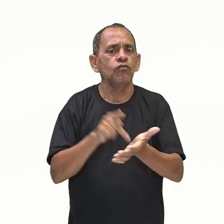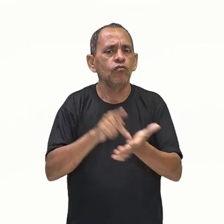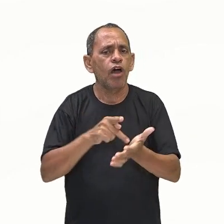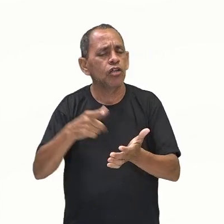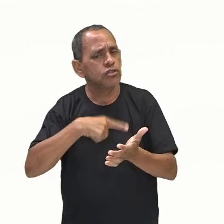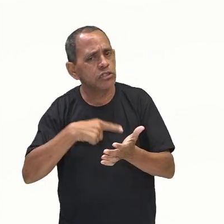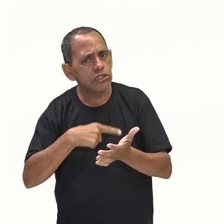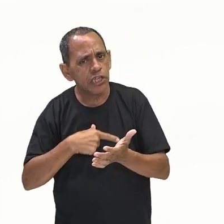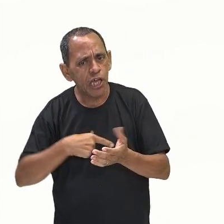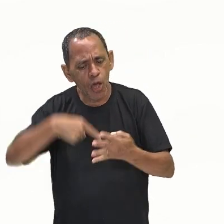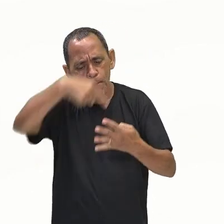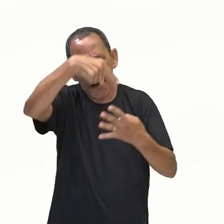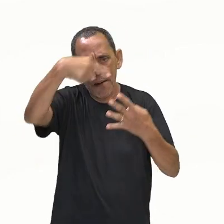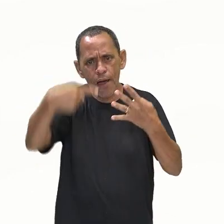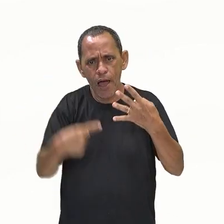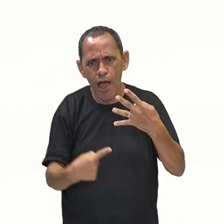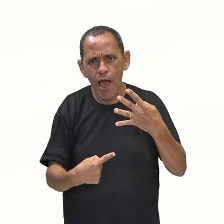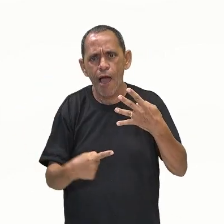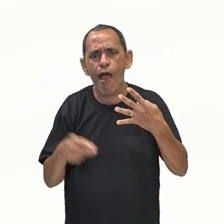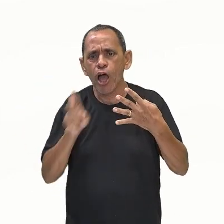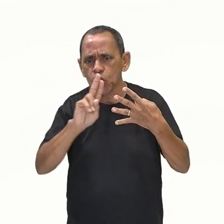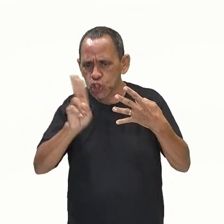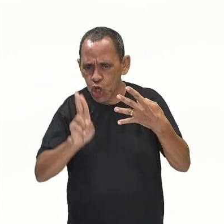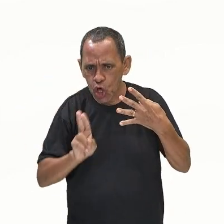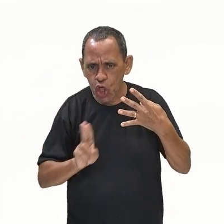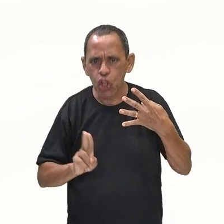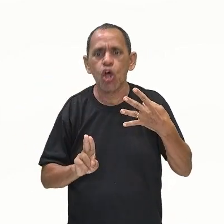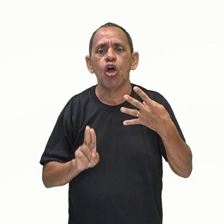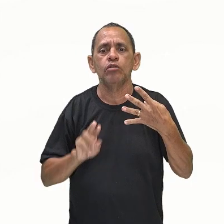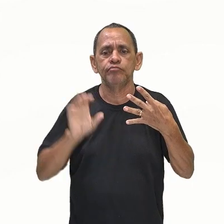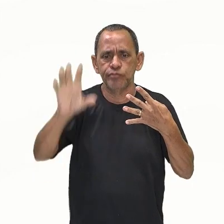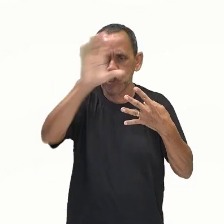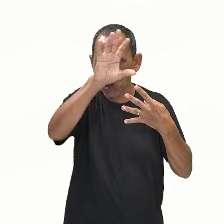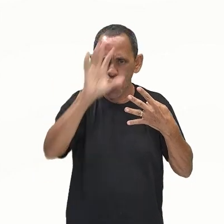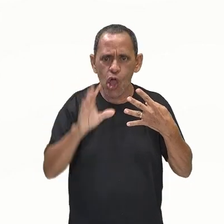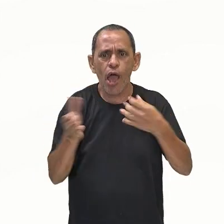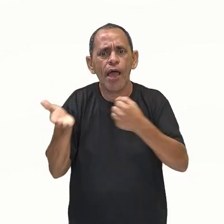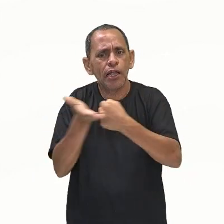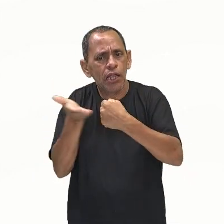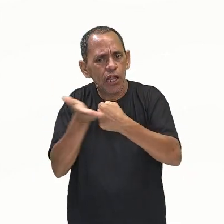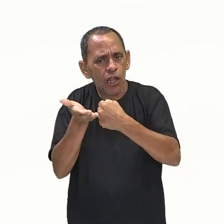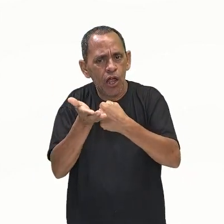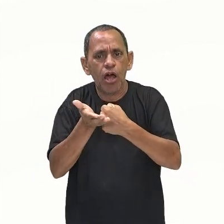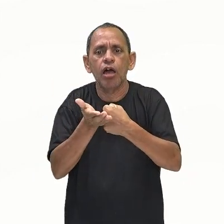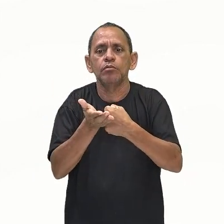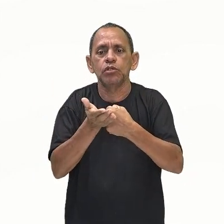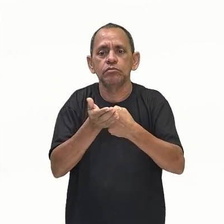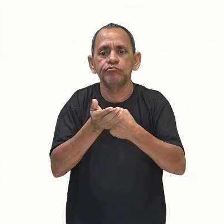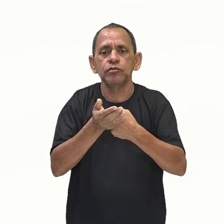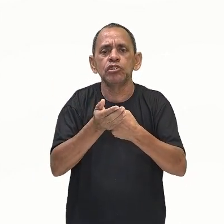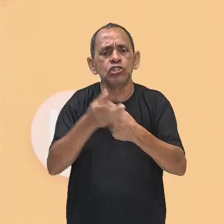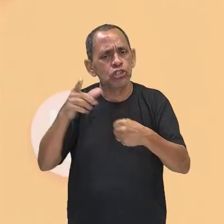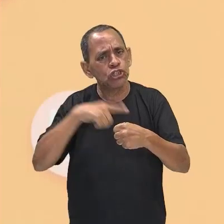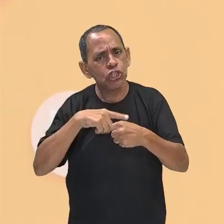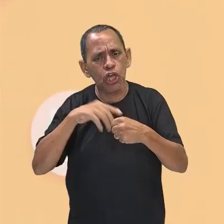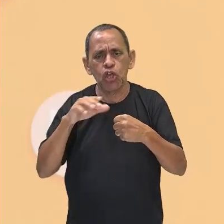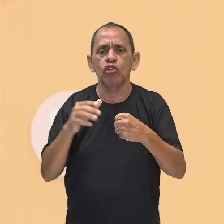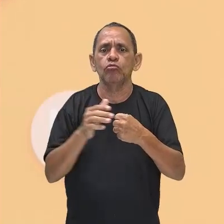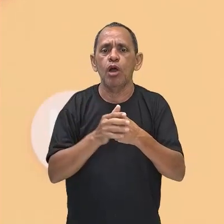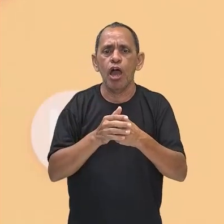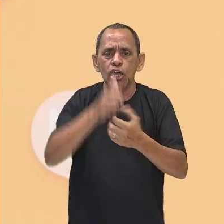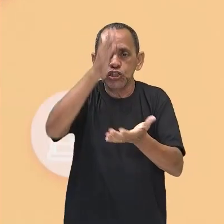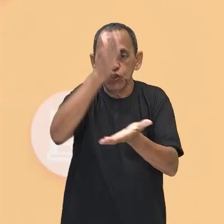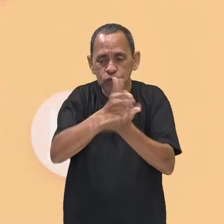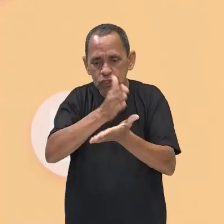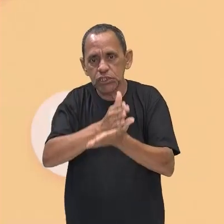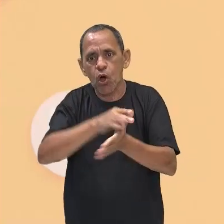nomes serem colocados para regiões geográficas intermediárias, elas vão ser uma subdivisão. Nosso país é